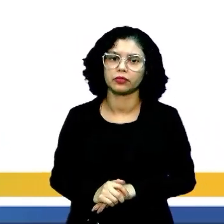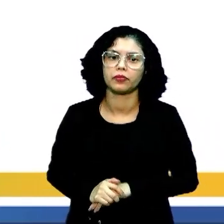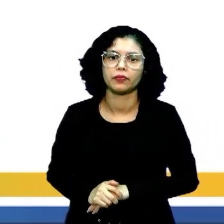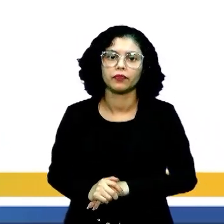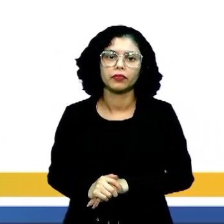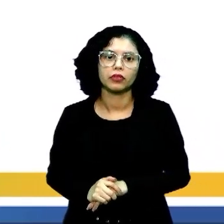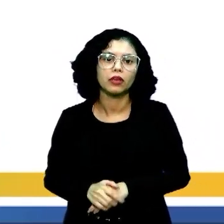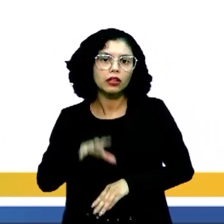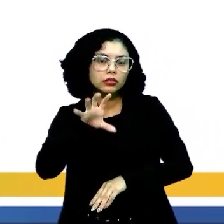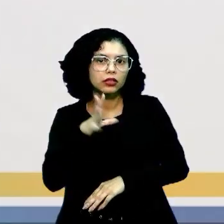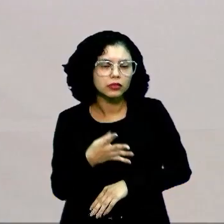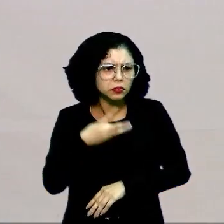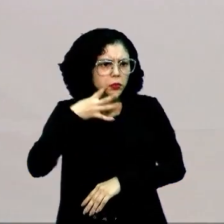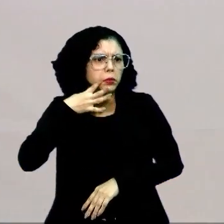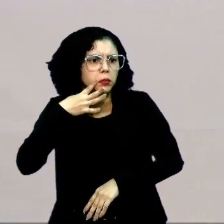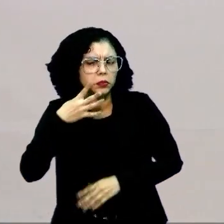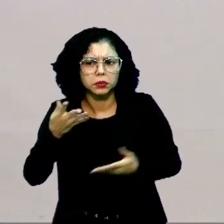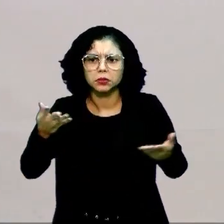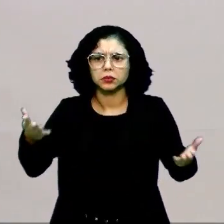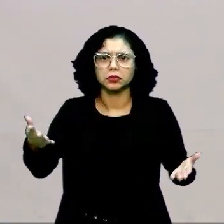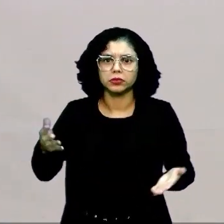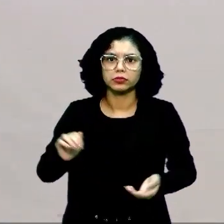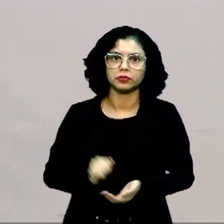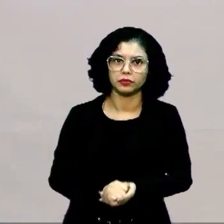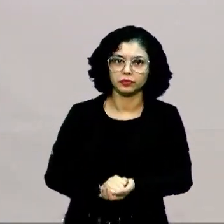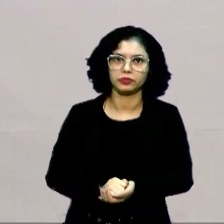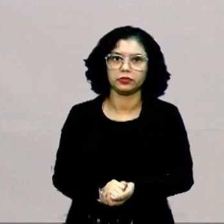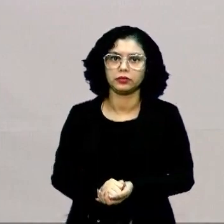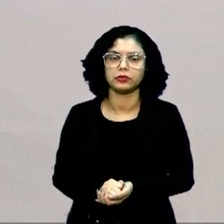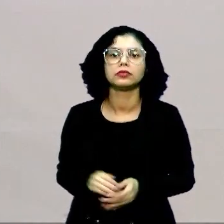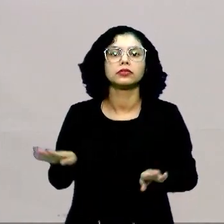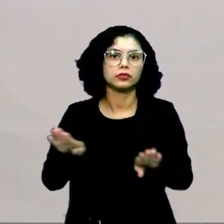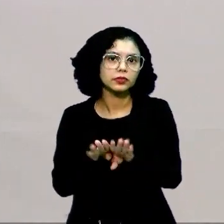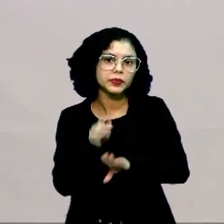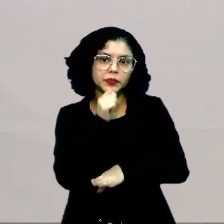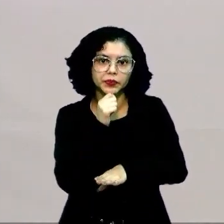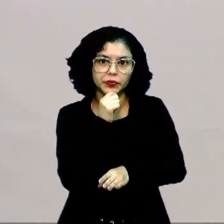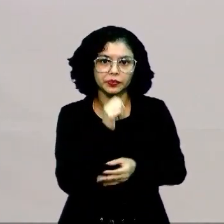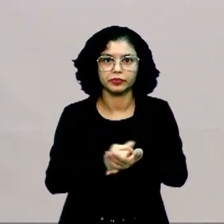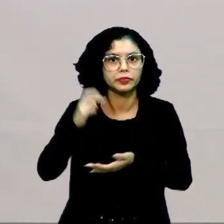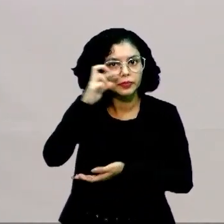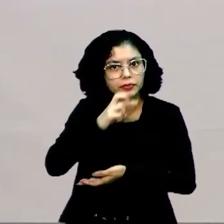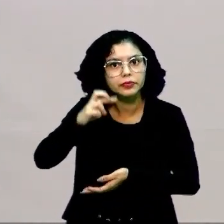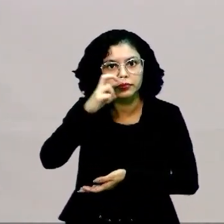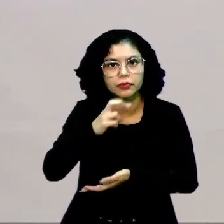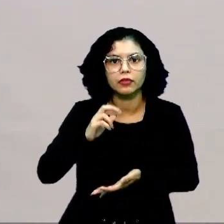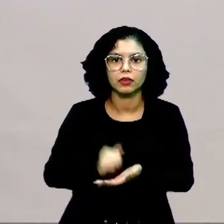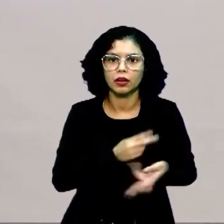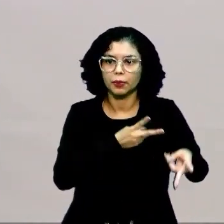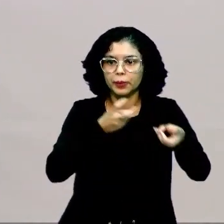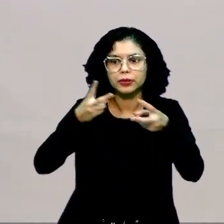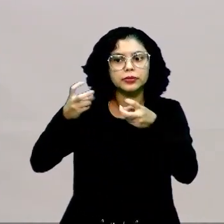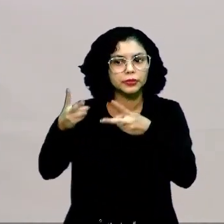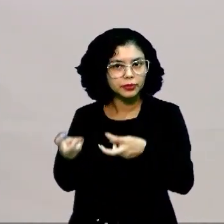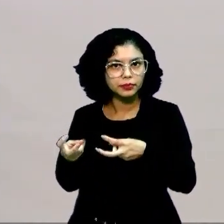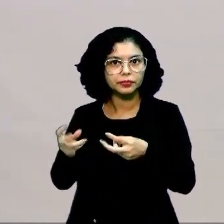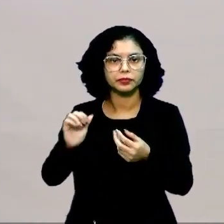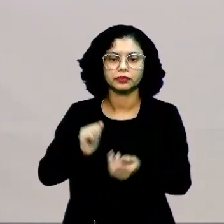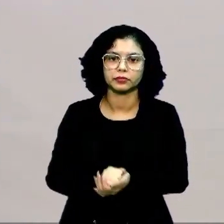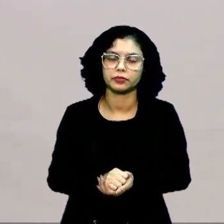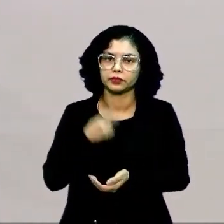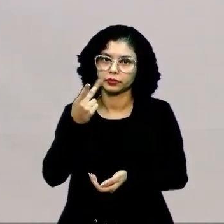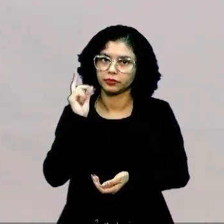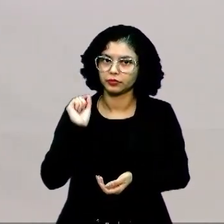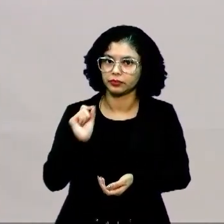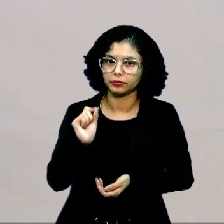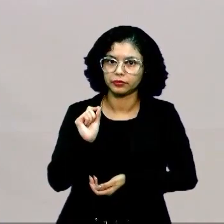E neste choque cultural, eles estão analisando e observando, digamos